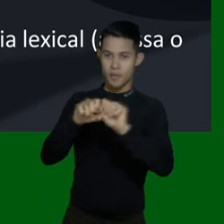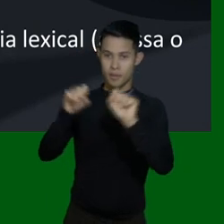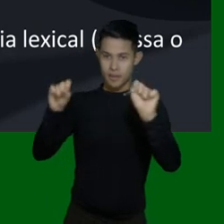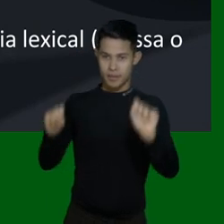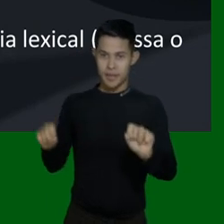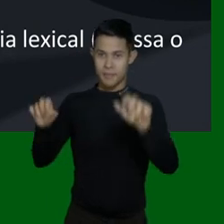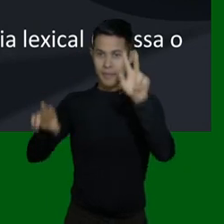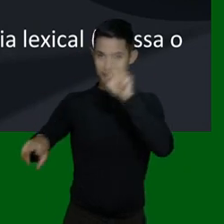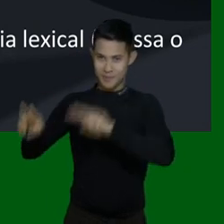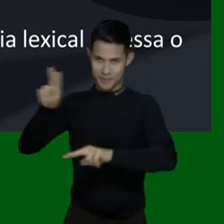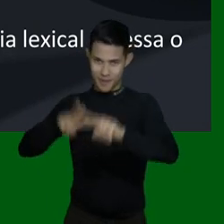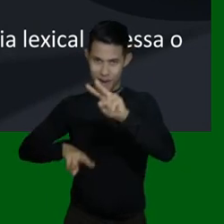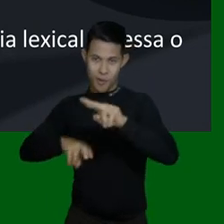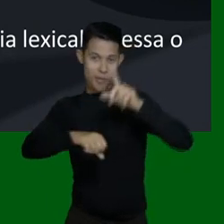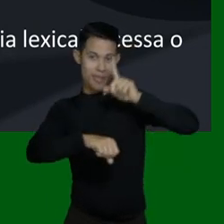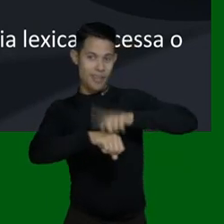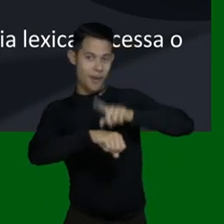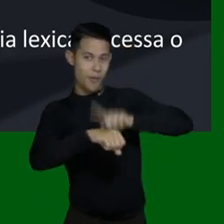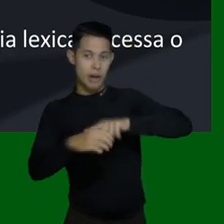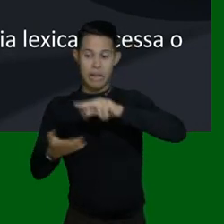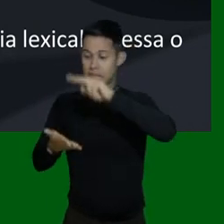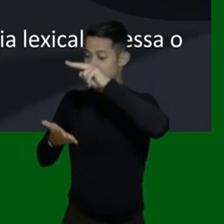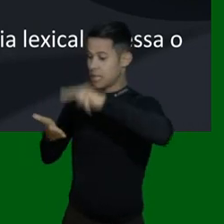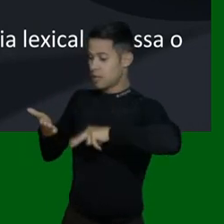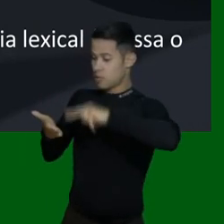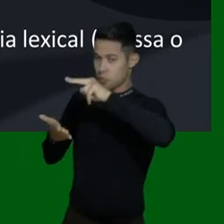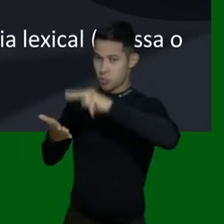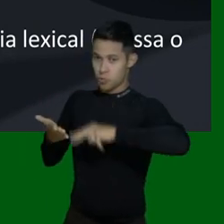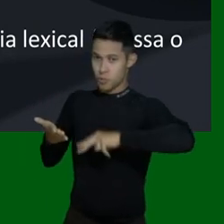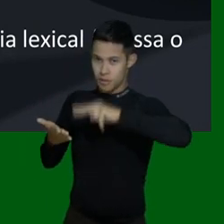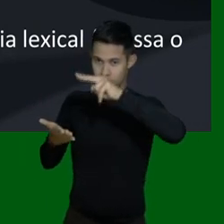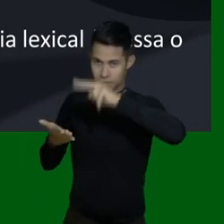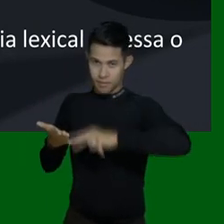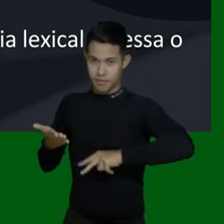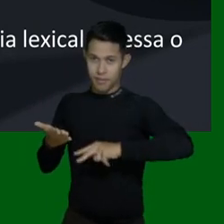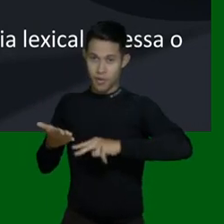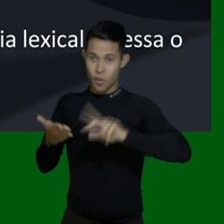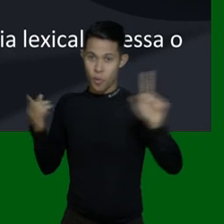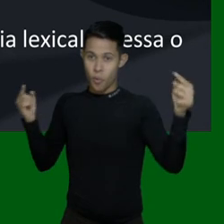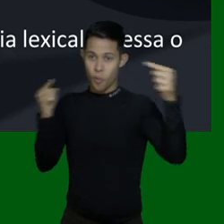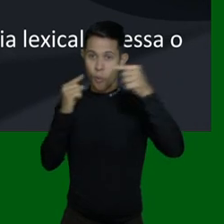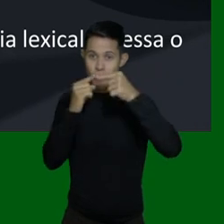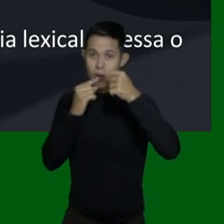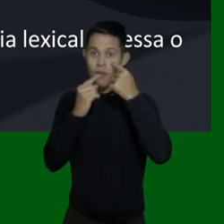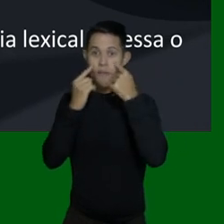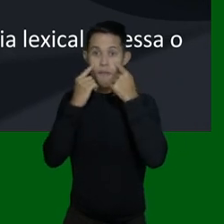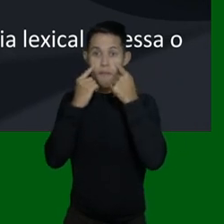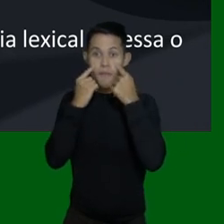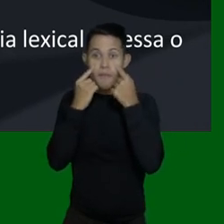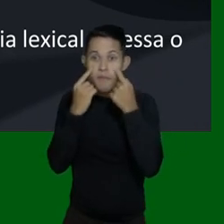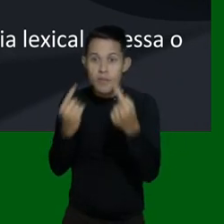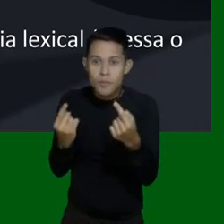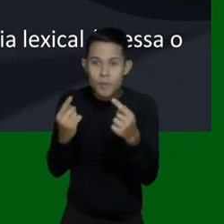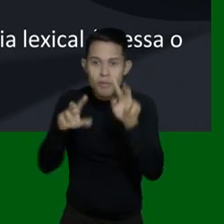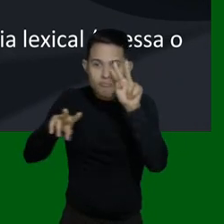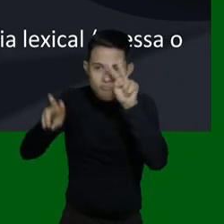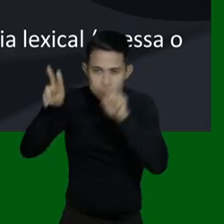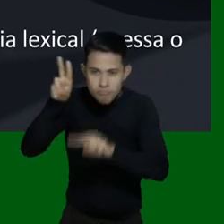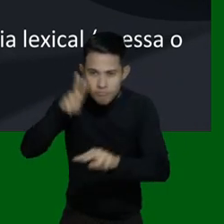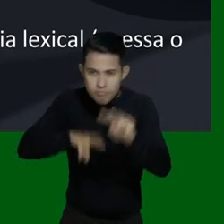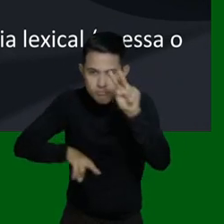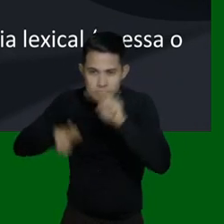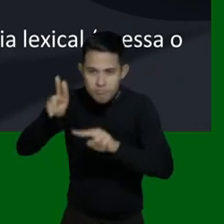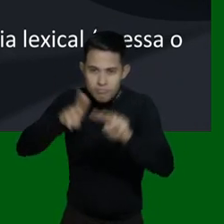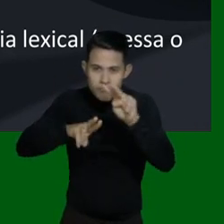a leitura né a gente desmembra o sistema visual desmembra reconstitui tudo de